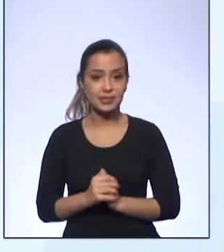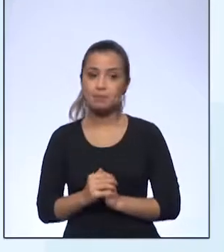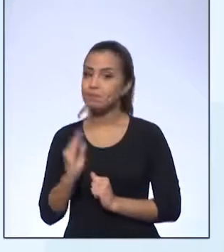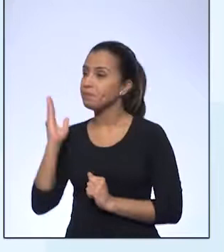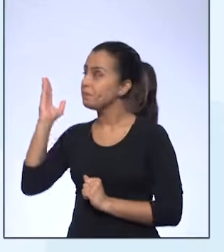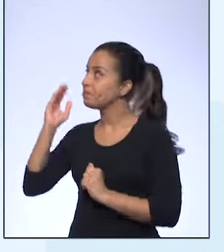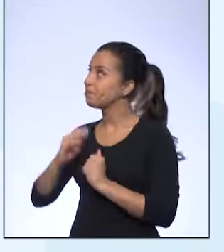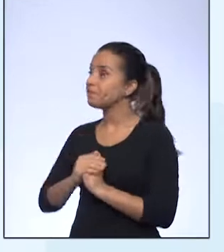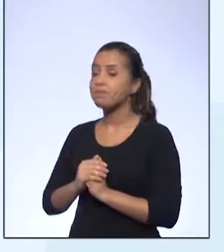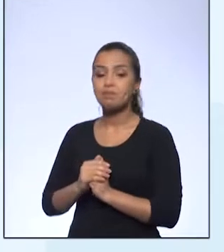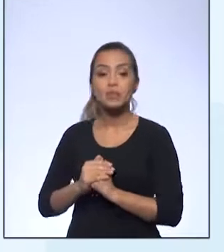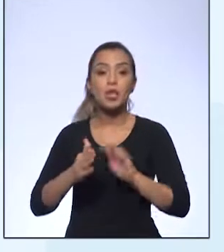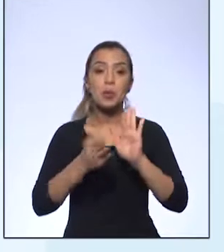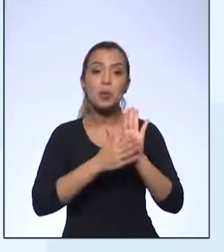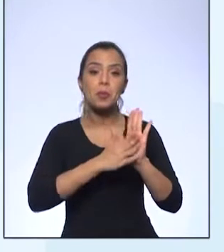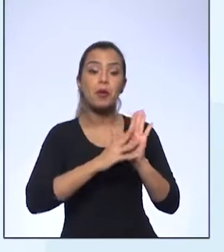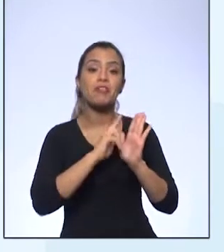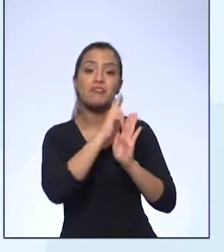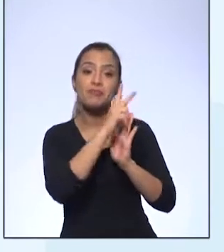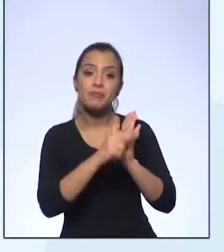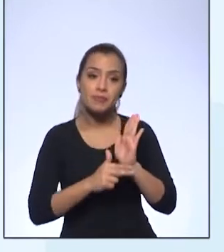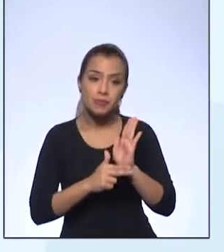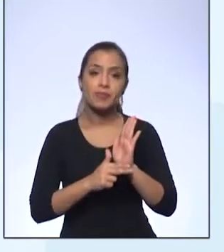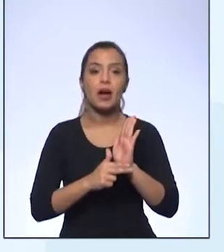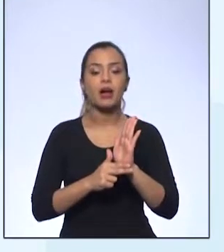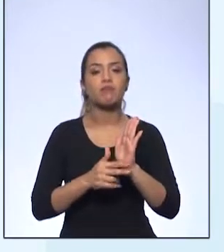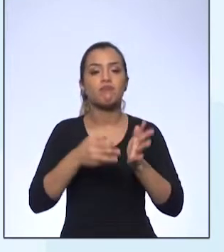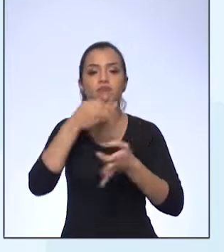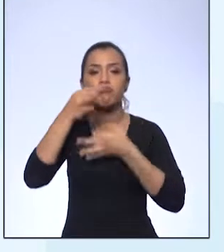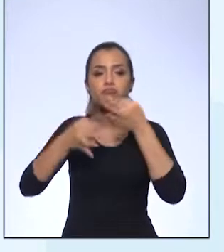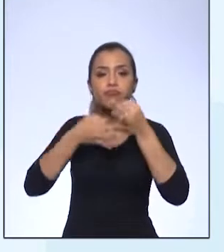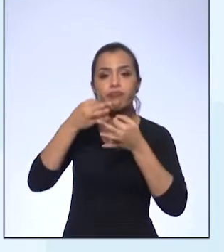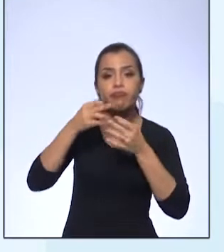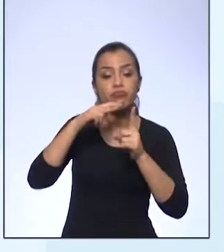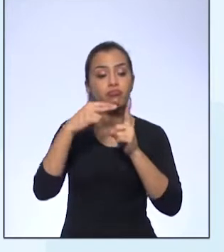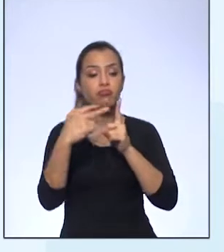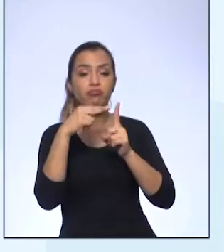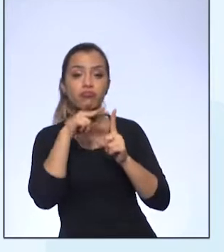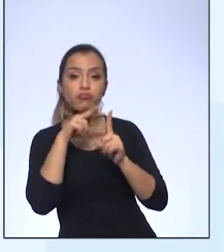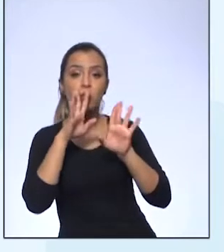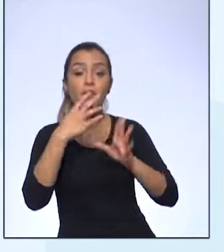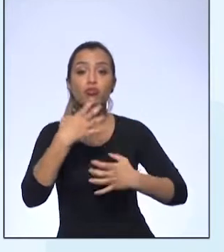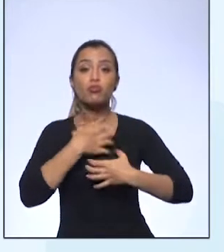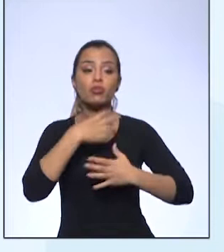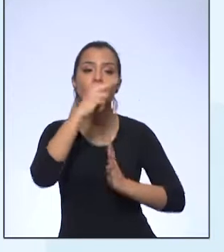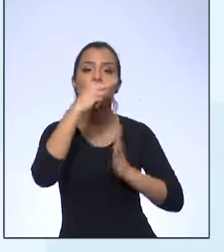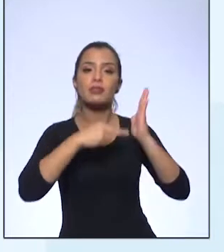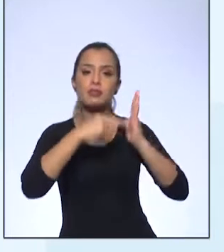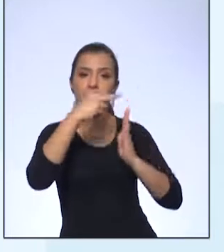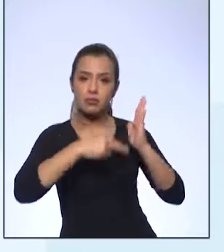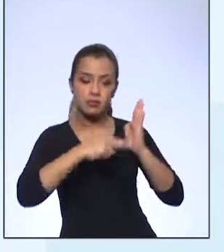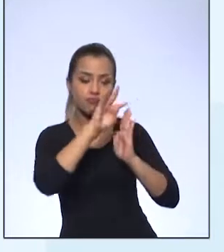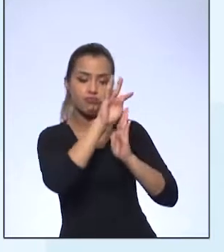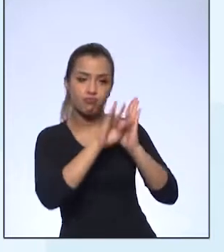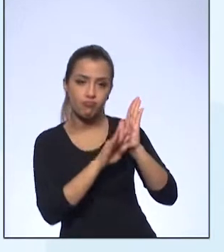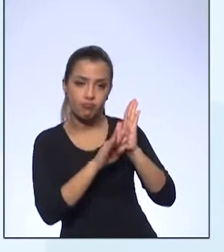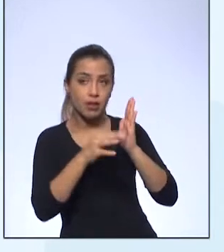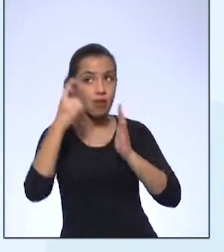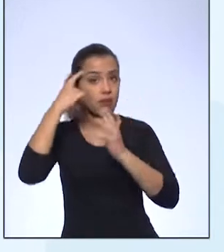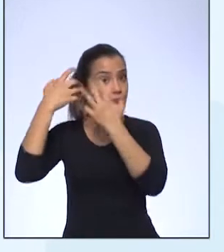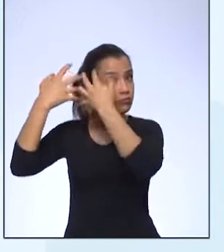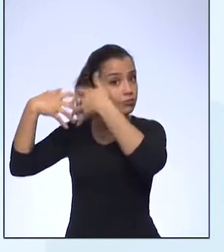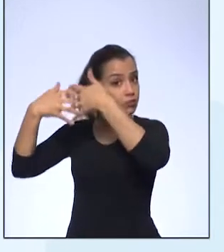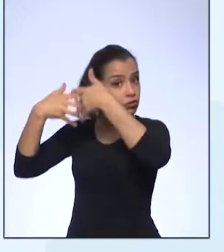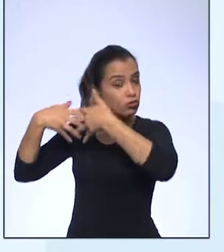potenciais argumentos para expor e defender ponto de vista em texto escrito, refletindo sobre o tema proposto